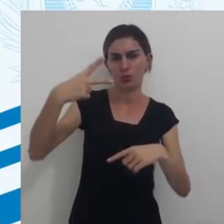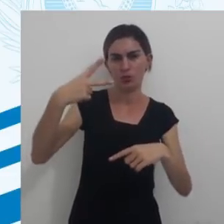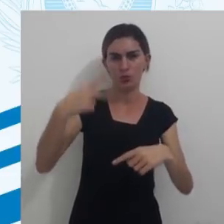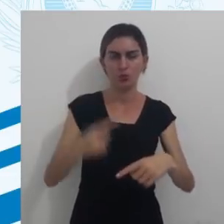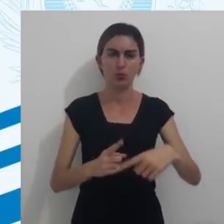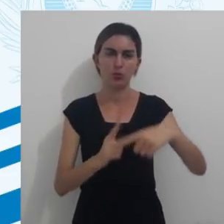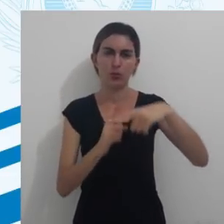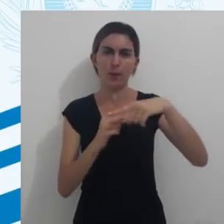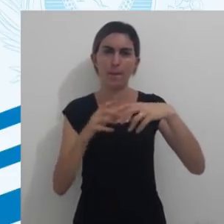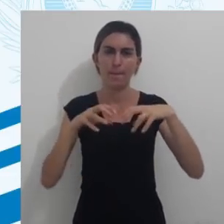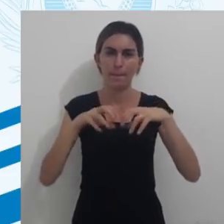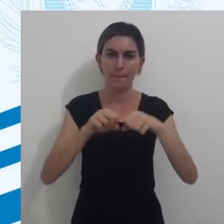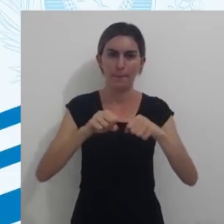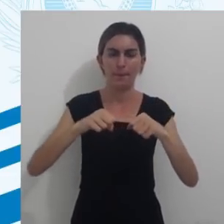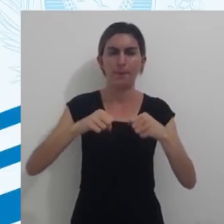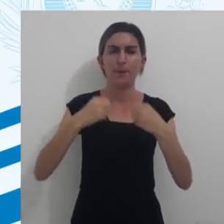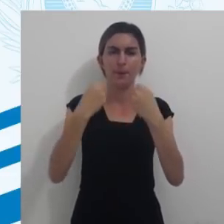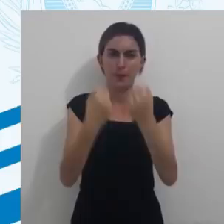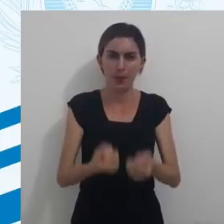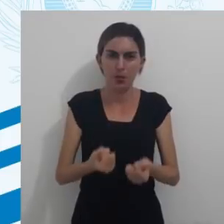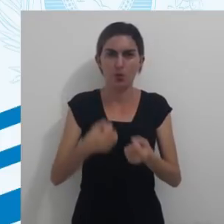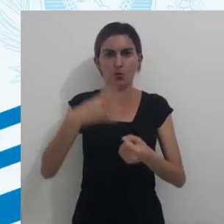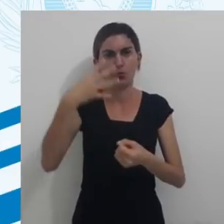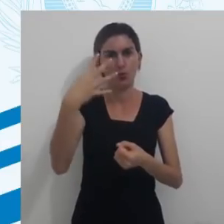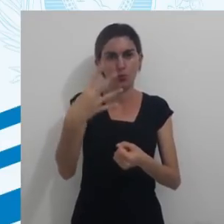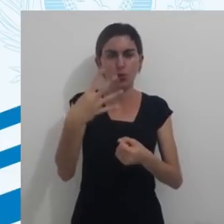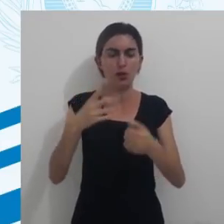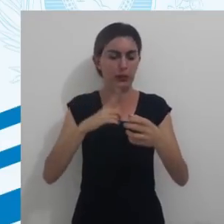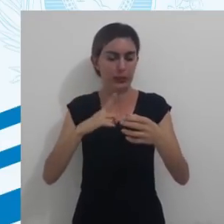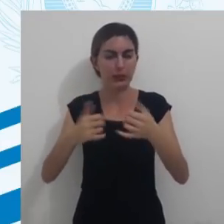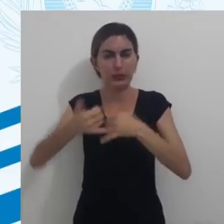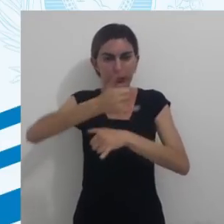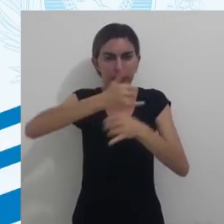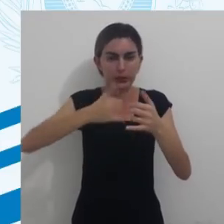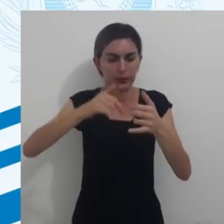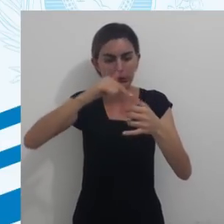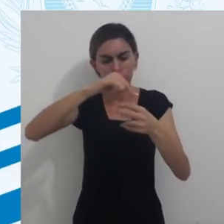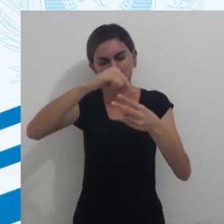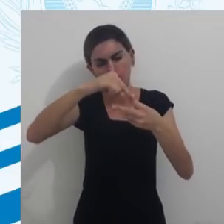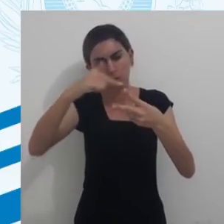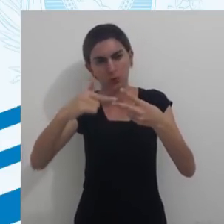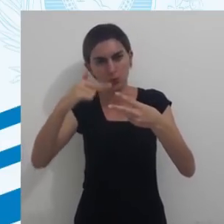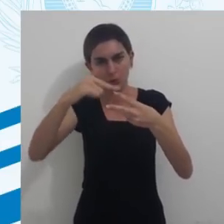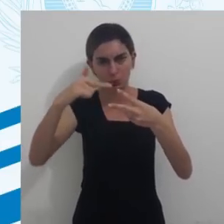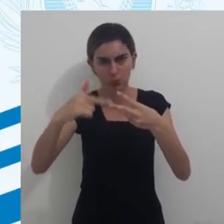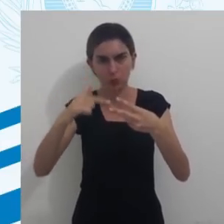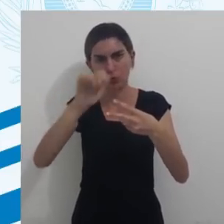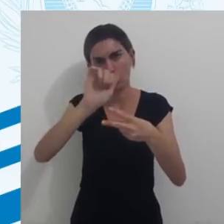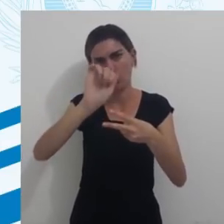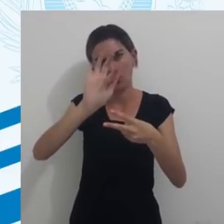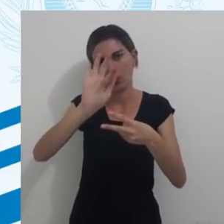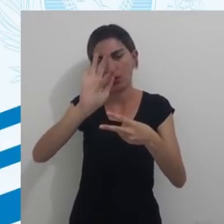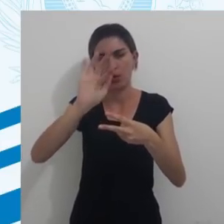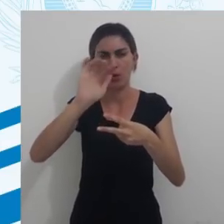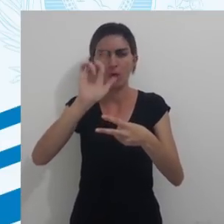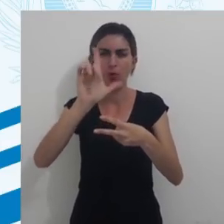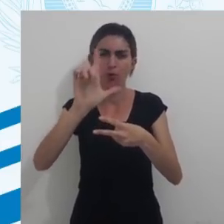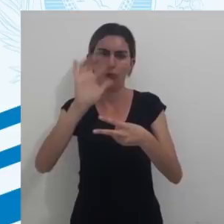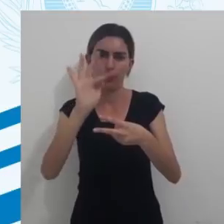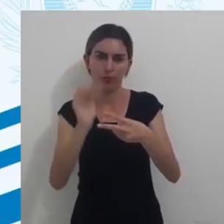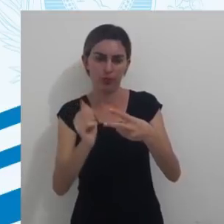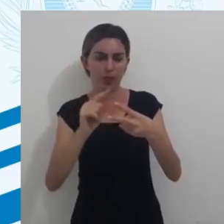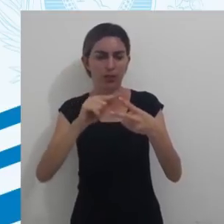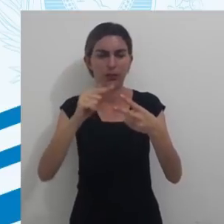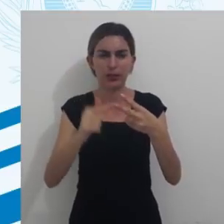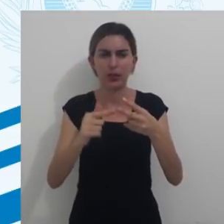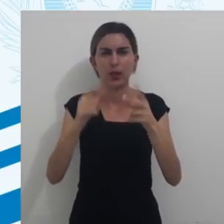de massa 4. Apesar de serem bastante energéticas, as partículas alfas são facilmente barradas por